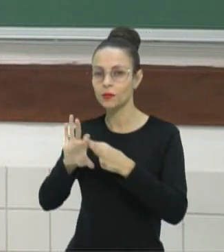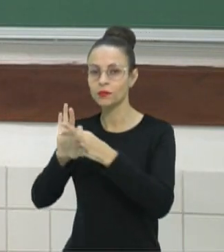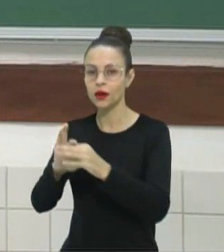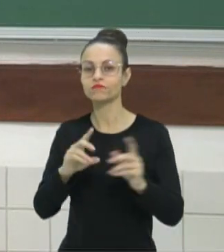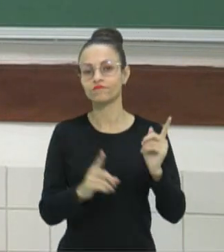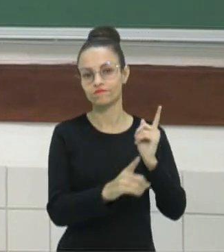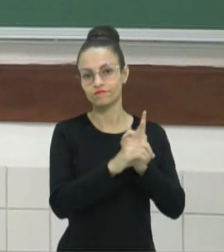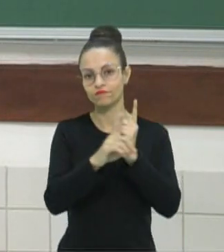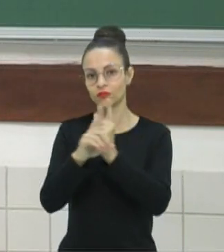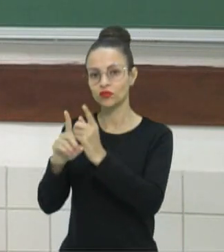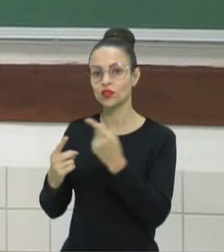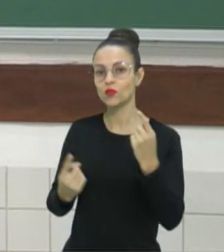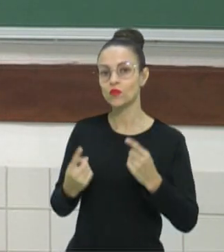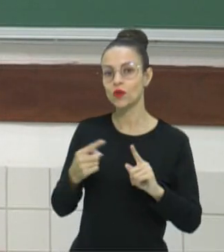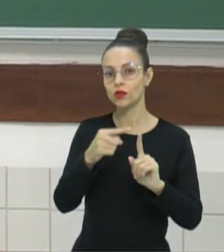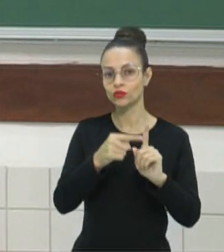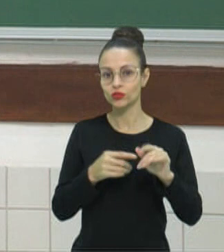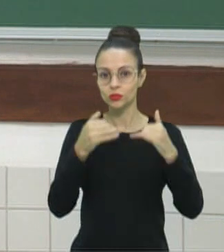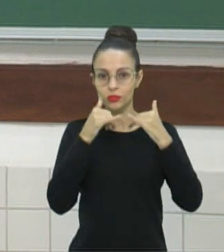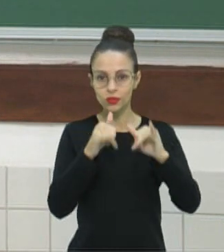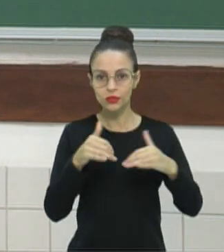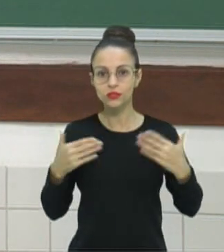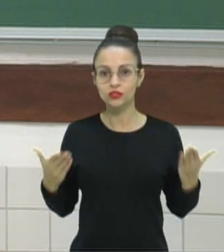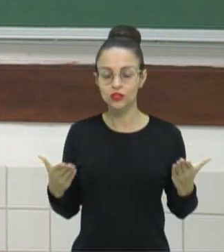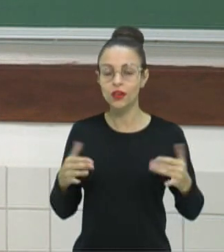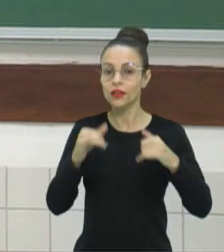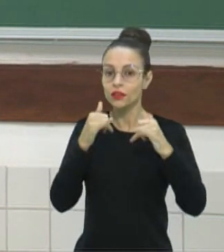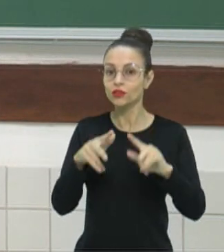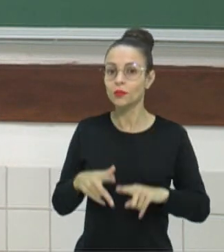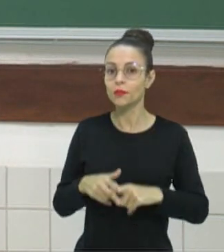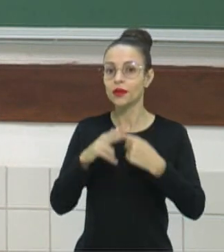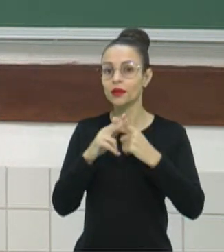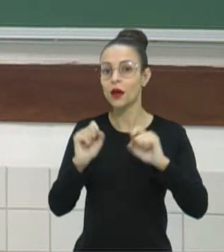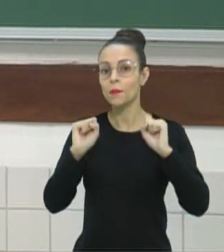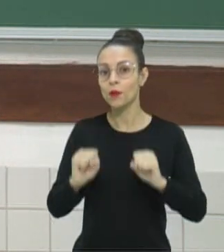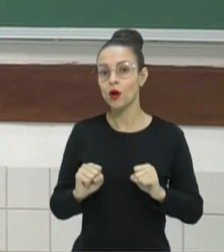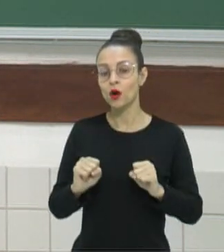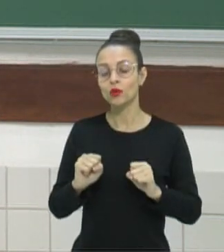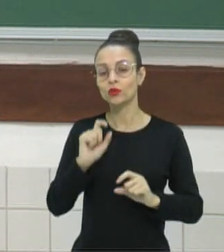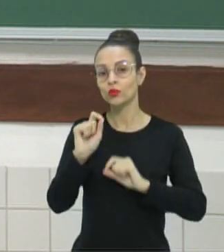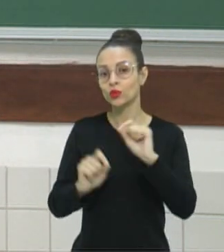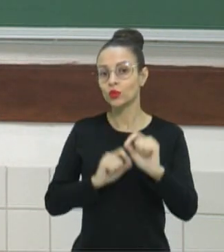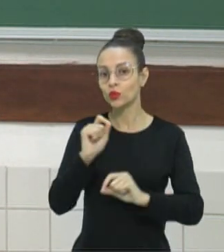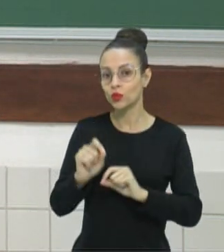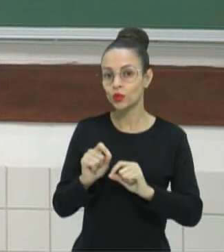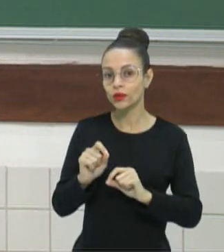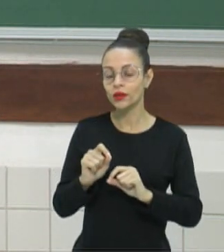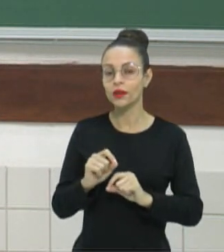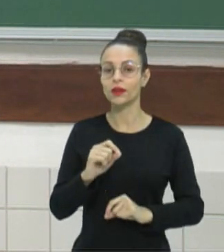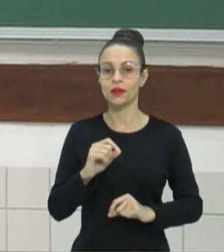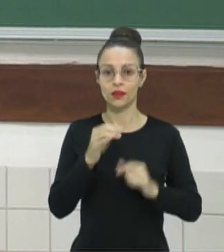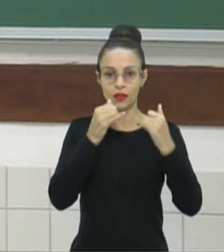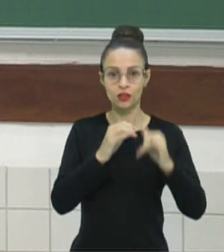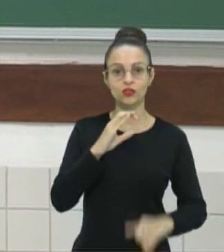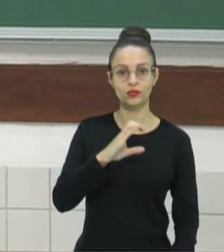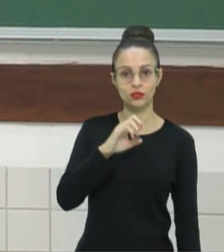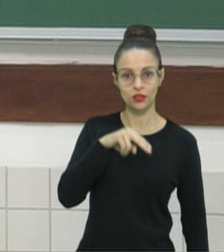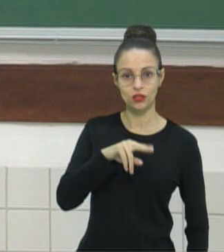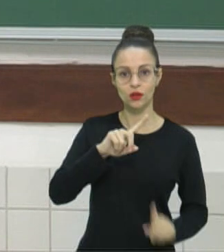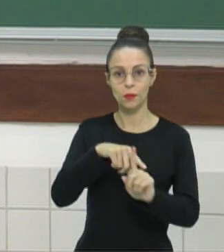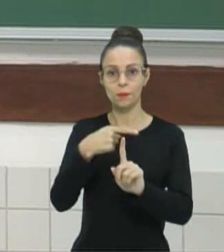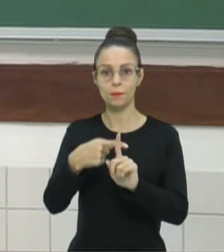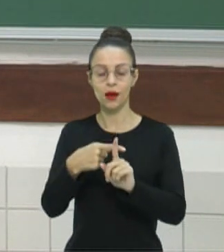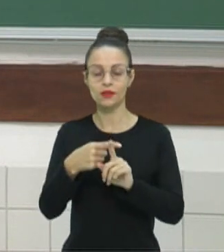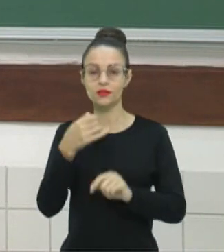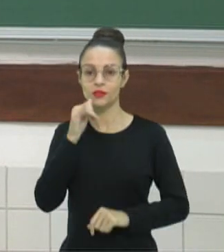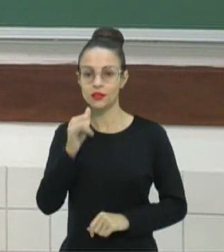energia mecânica ligada naquele momento. Lembrando que energia mecânica eu posso ter a energia cinética e mais a soma